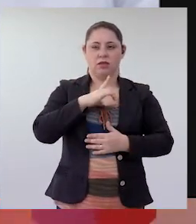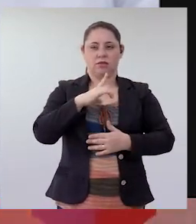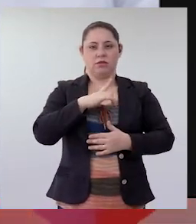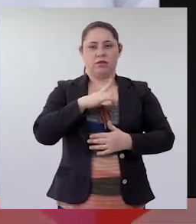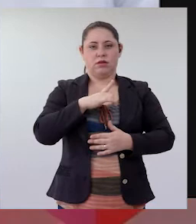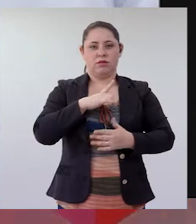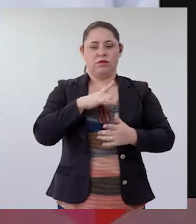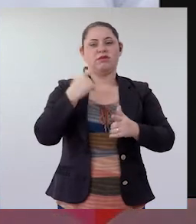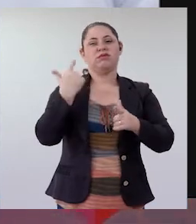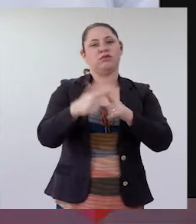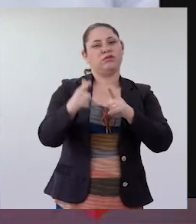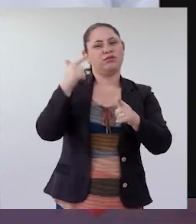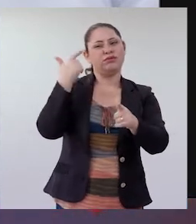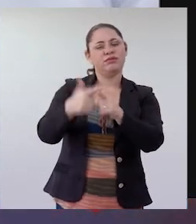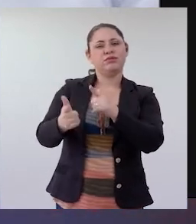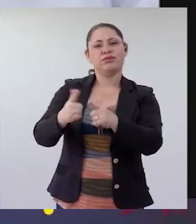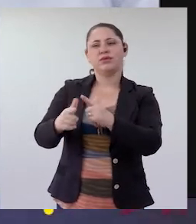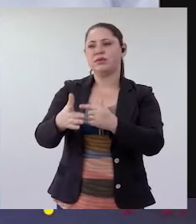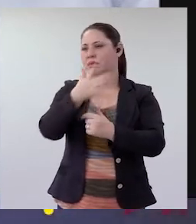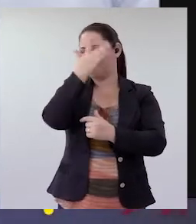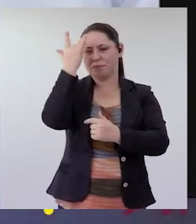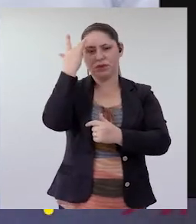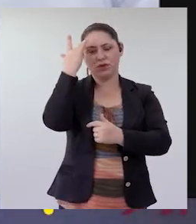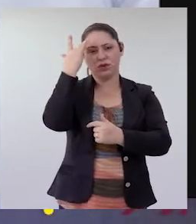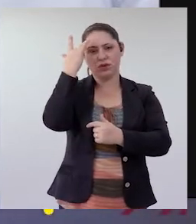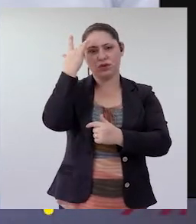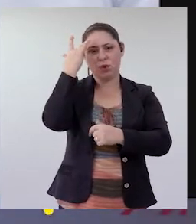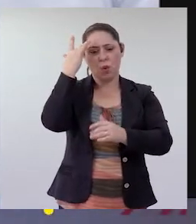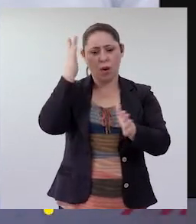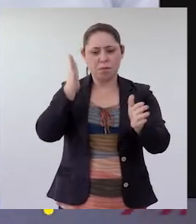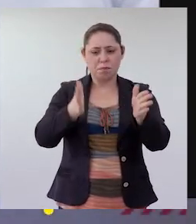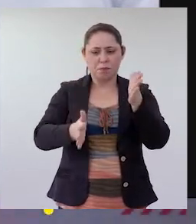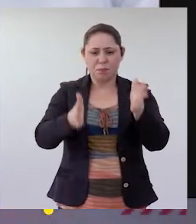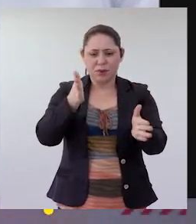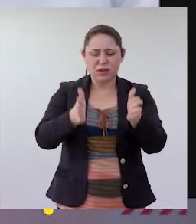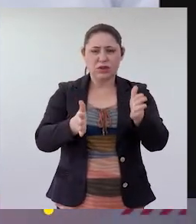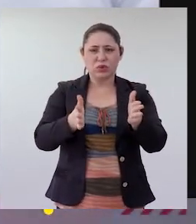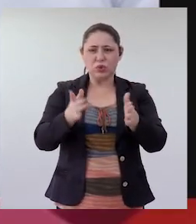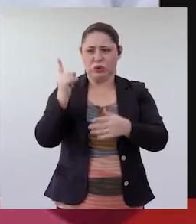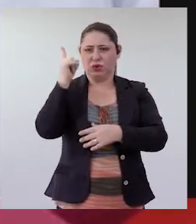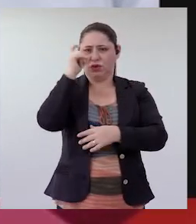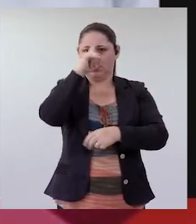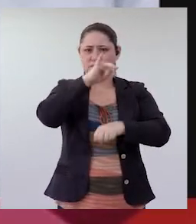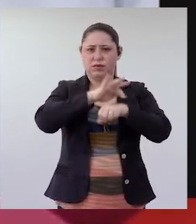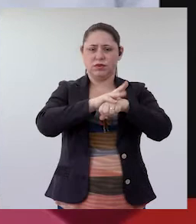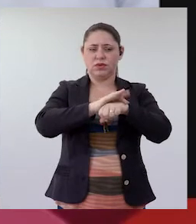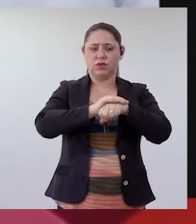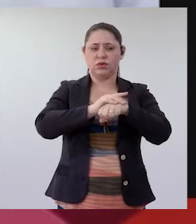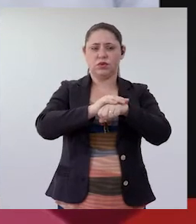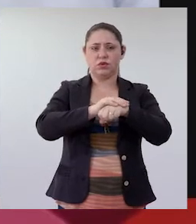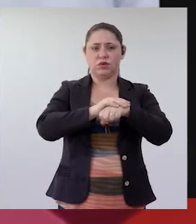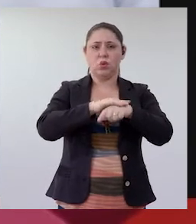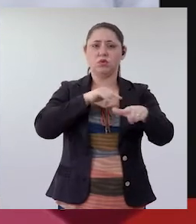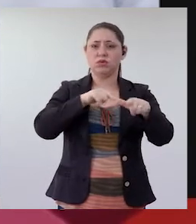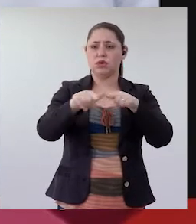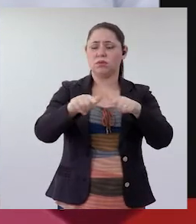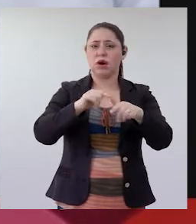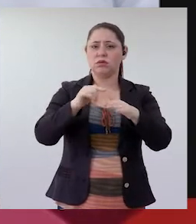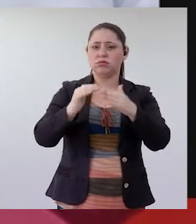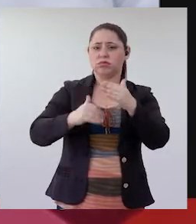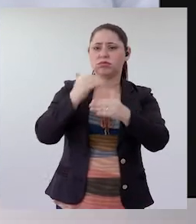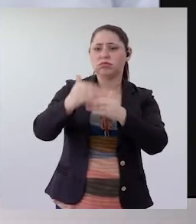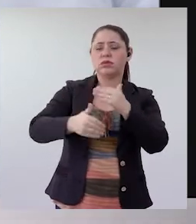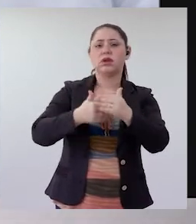teve muitos problemas, muitos clientes tiveram até, mesmo naquele período mais intenso, né, os negócios